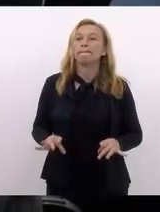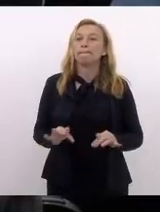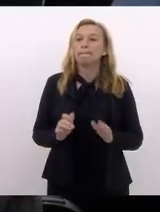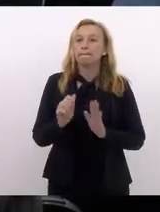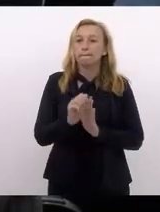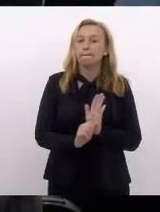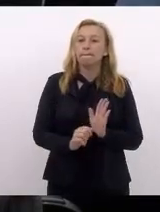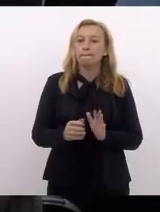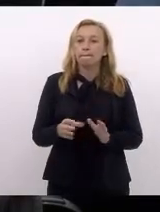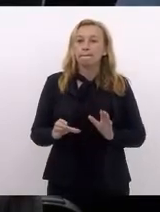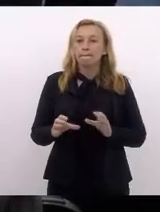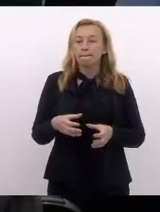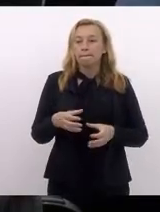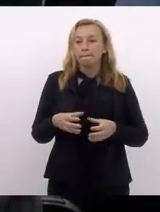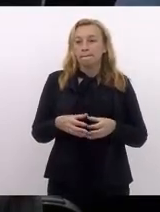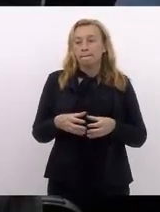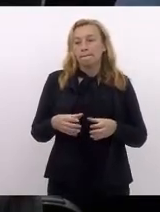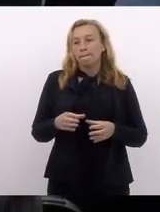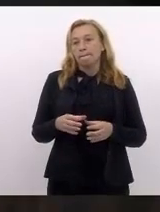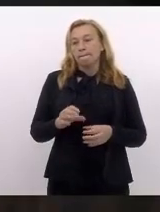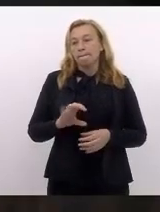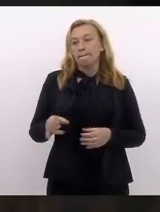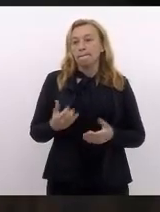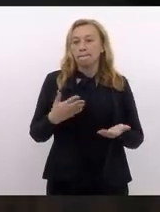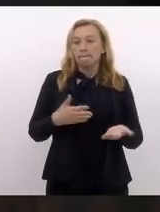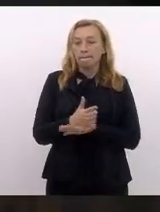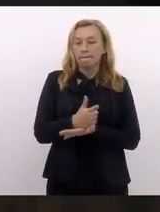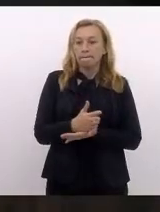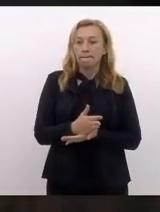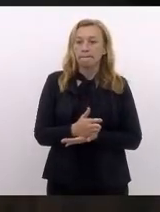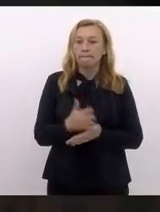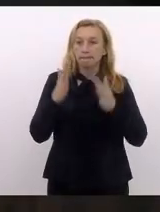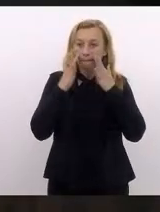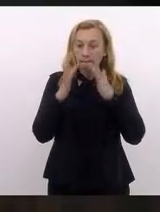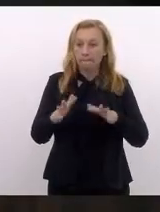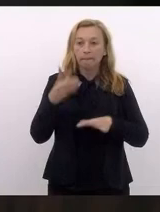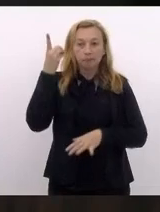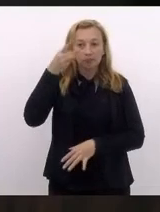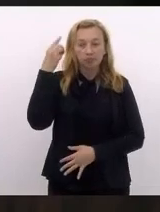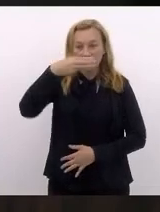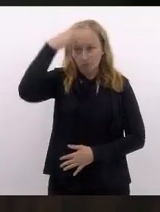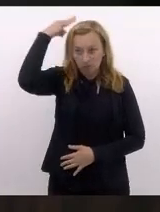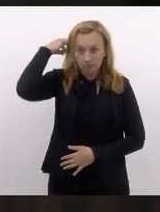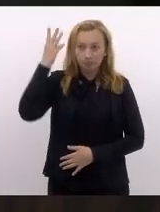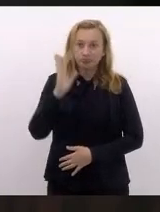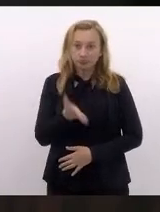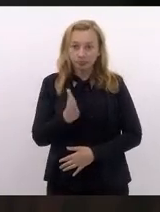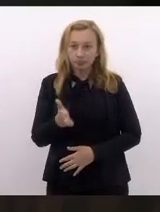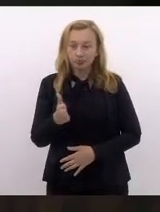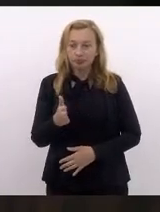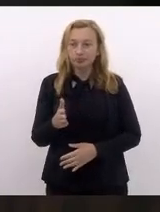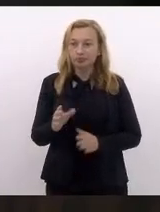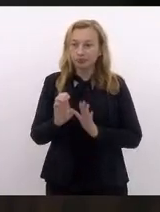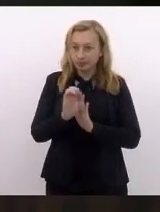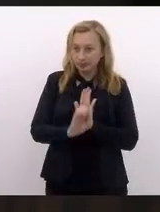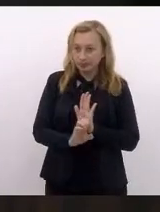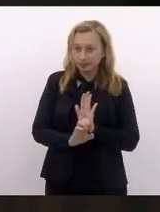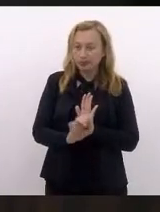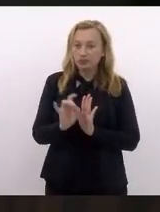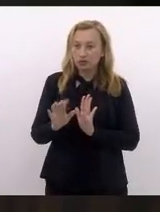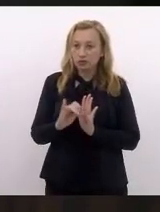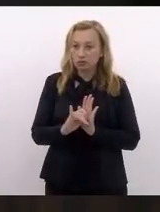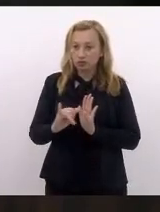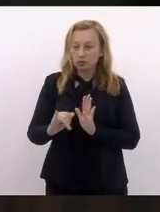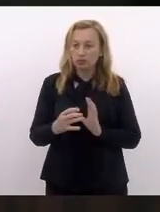redação da comissão de coleção Justiça pessoas que aprova resolução aprovada vai à tona chama atenção Deputado Márcio já que ficou pública e venda só